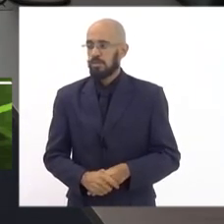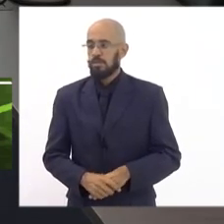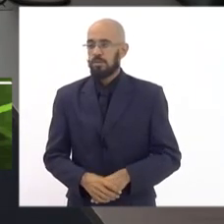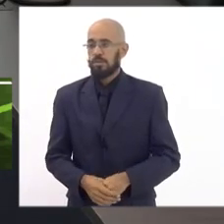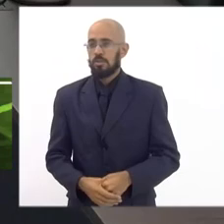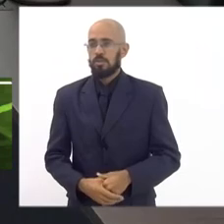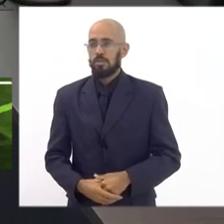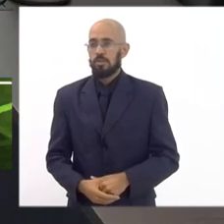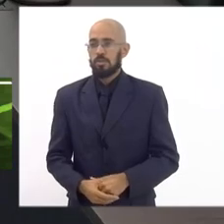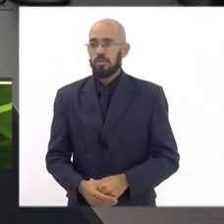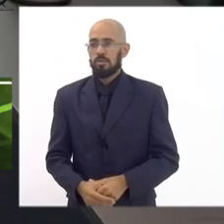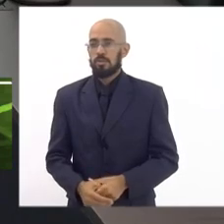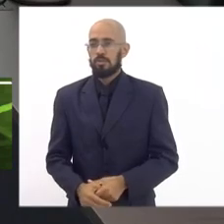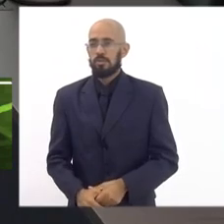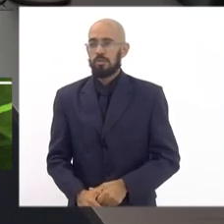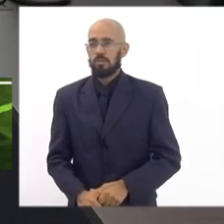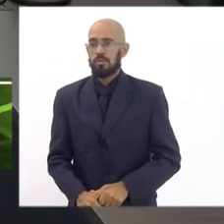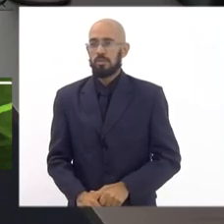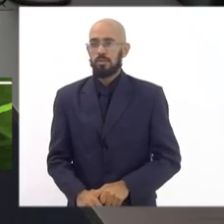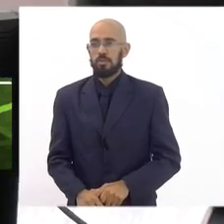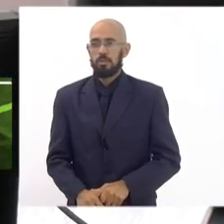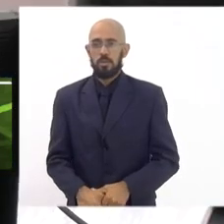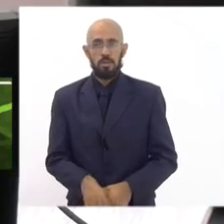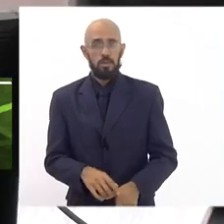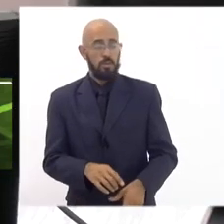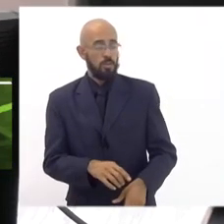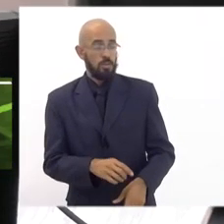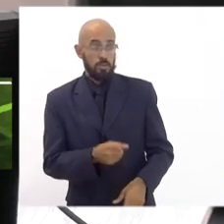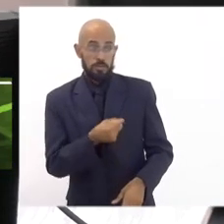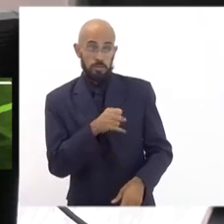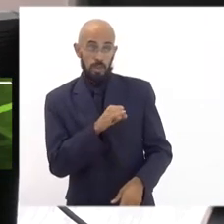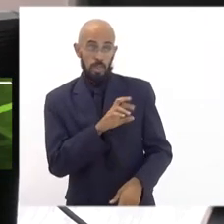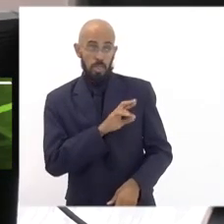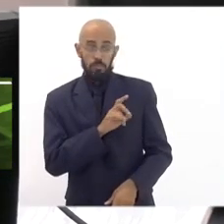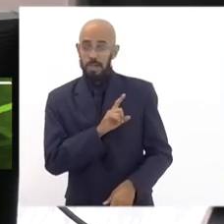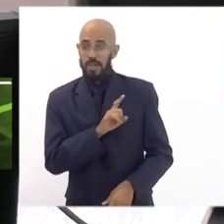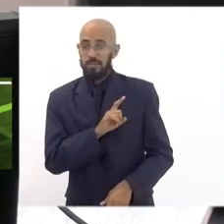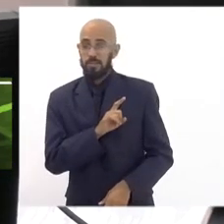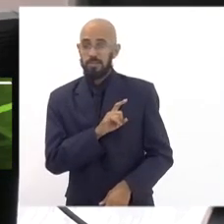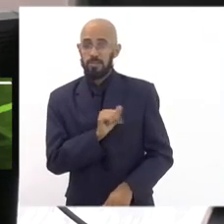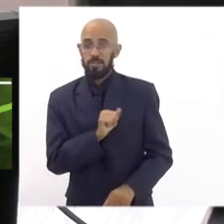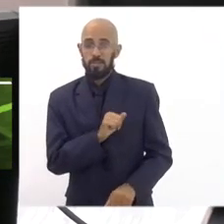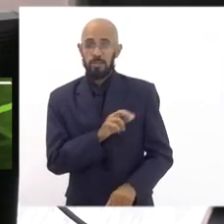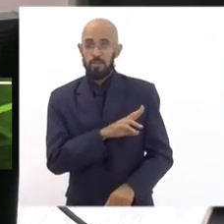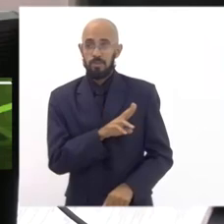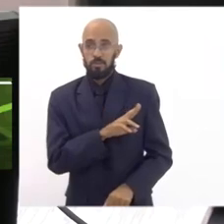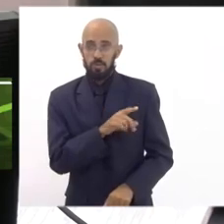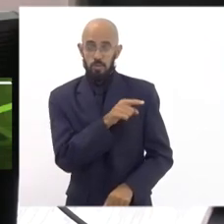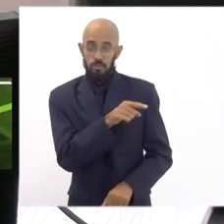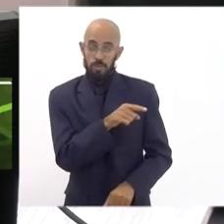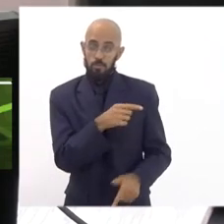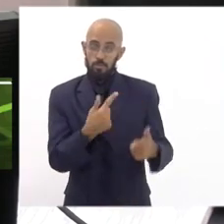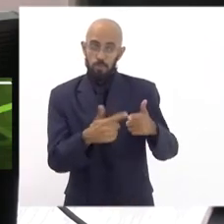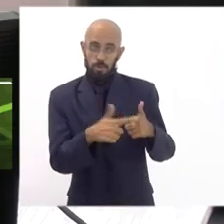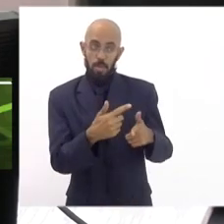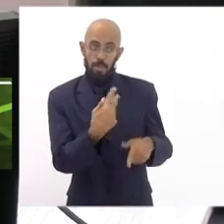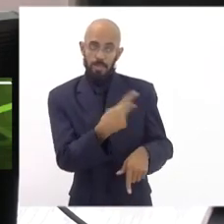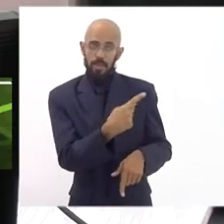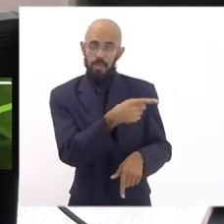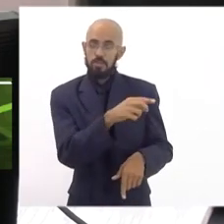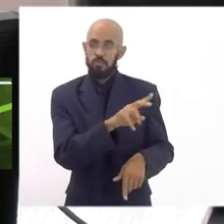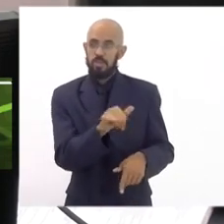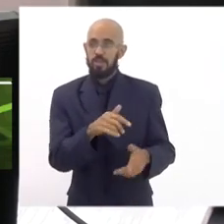Conga. O deputado Luiz Paulo, também, se não for com esse nome, eles é que terão um problema, né? Tomar o seu santo